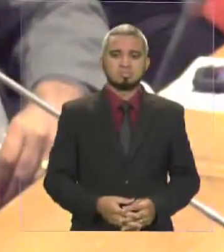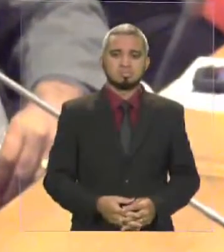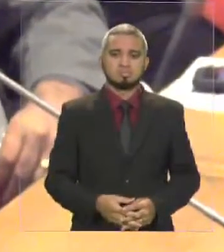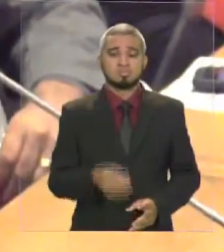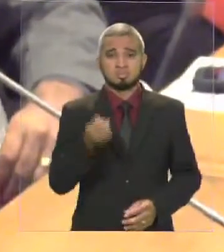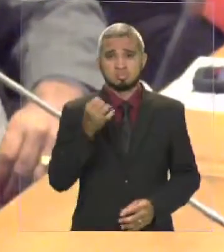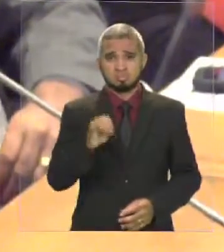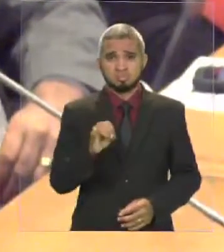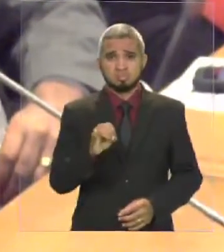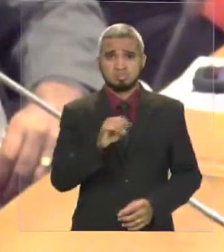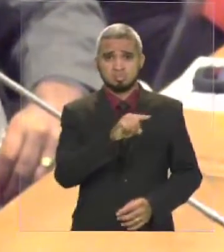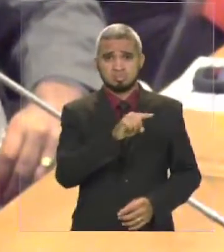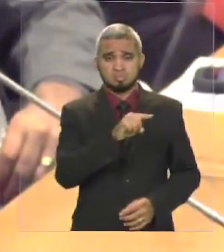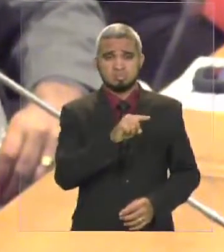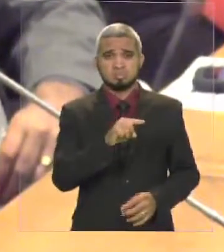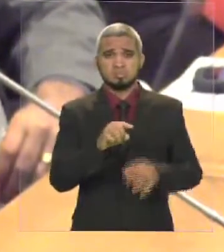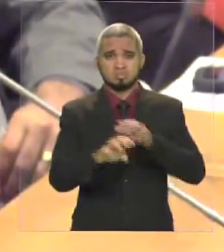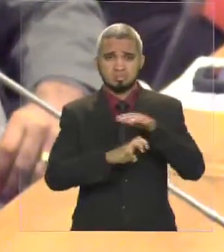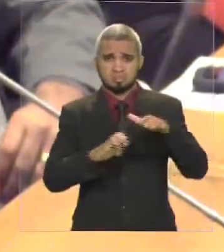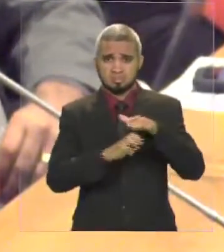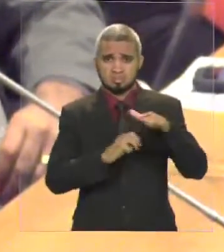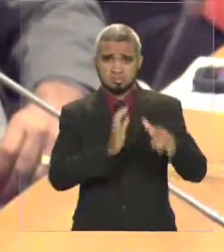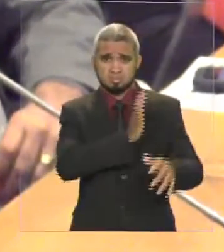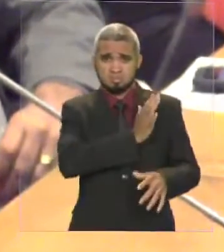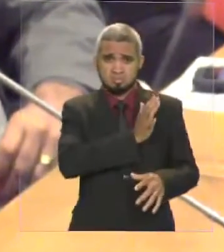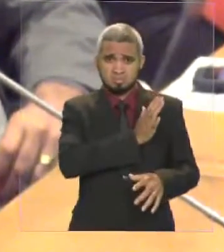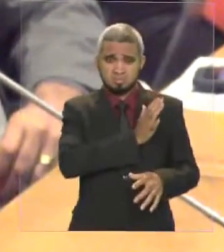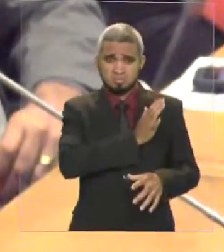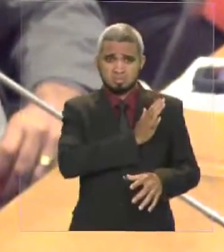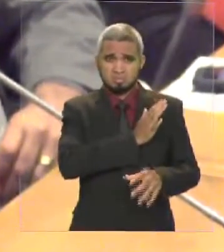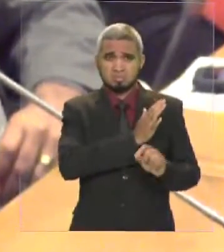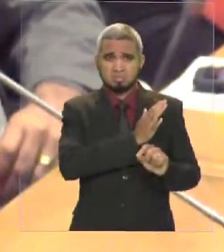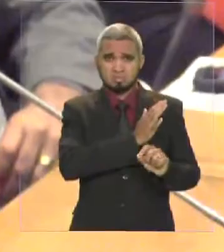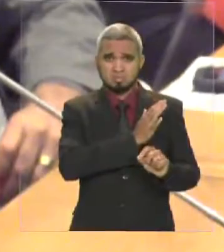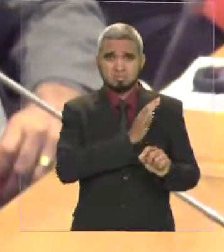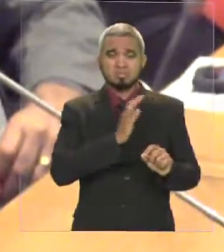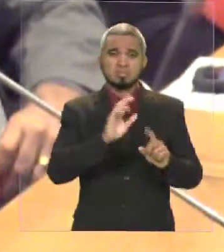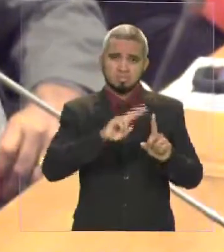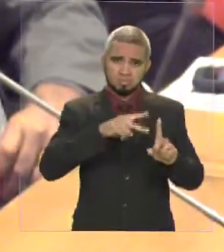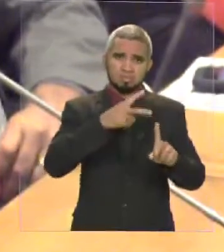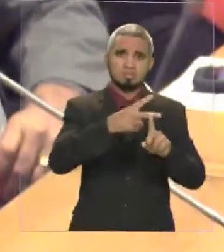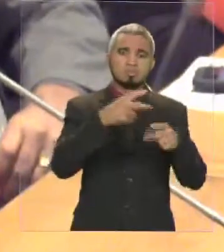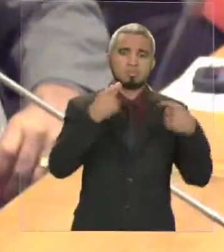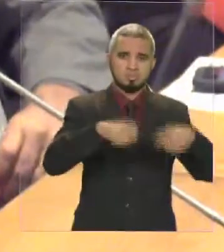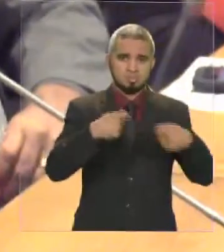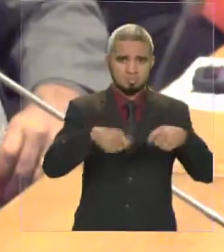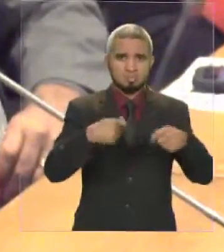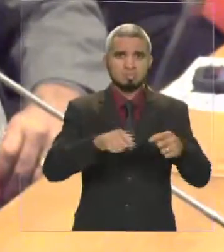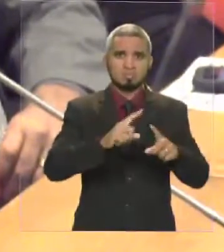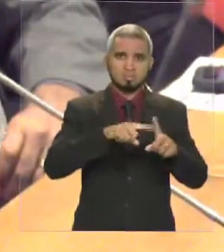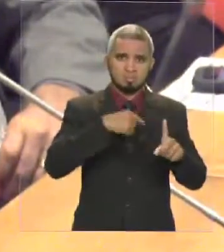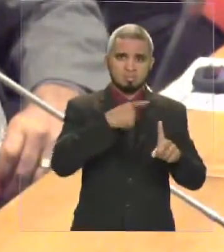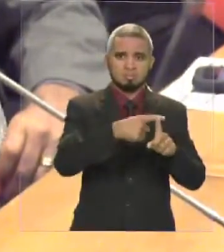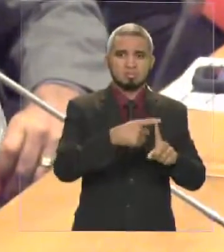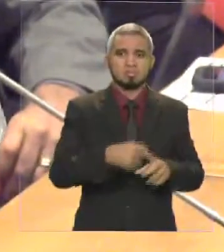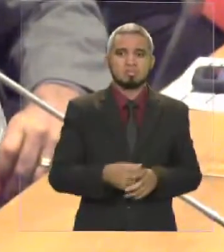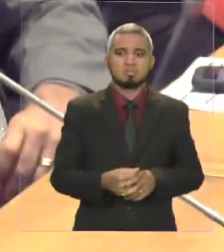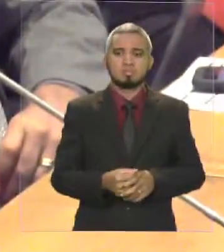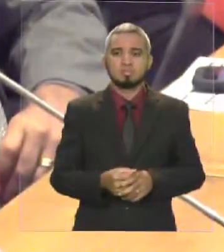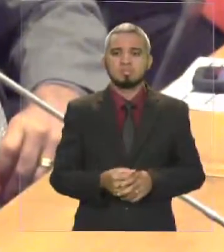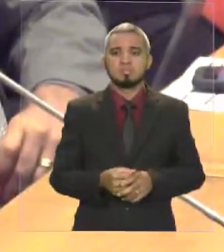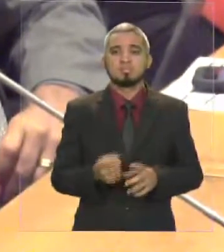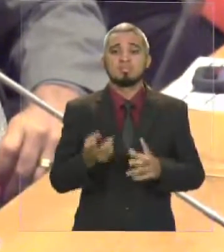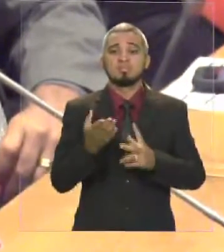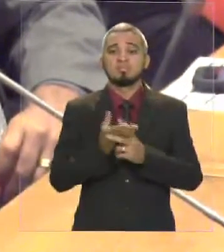Isentar o atacadista é botar mais dinheiro na economia. Então, eu não sou contra botar mais dinheiro na economia. Então, não há contradição no meu voto. Há